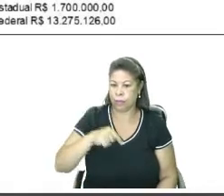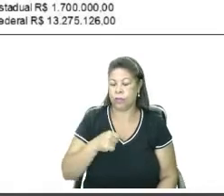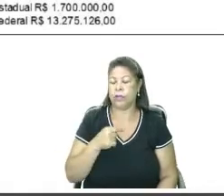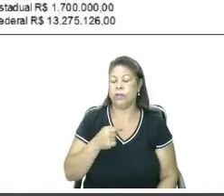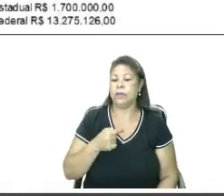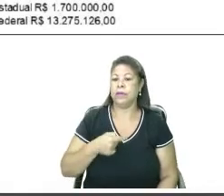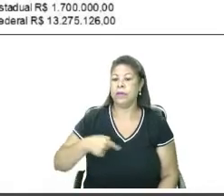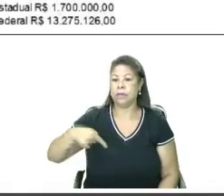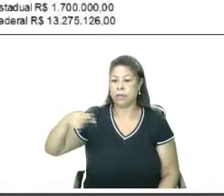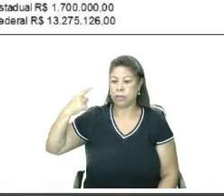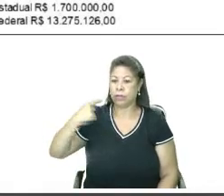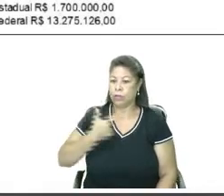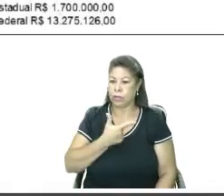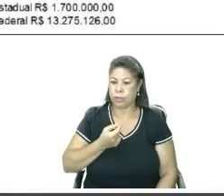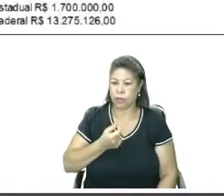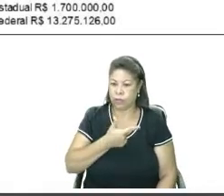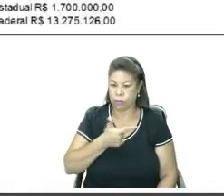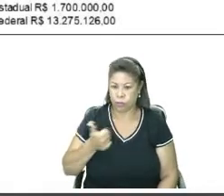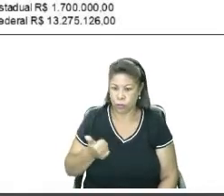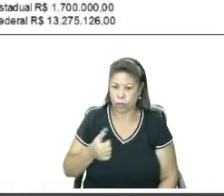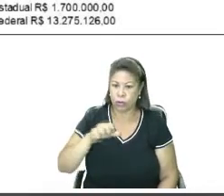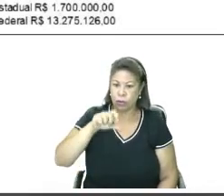de R$